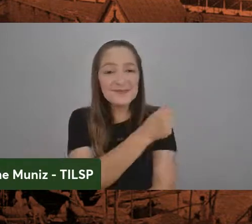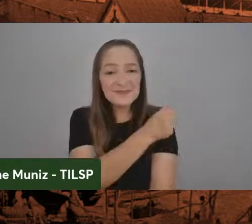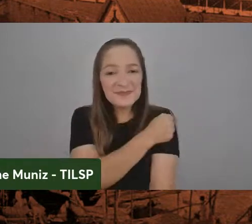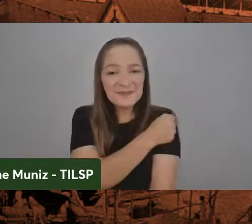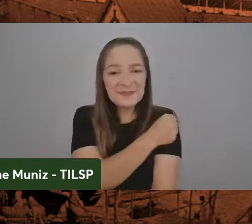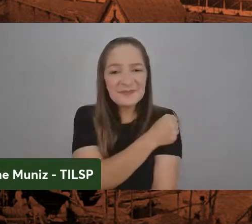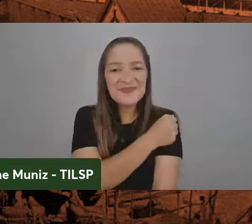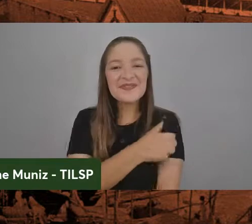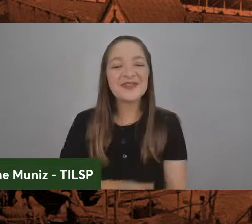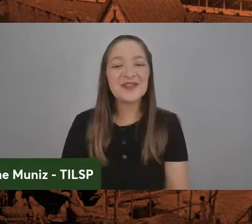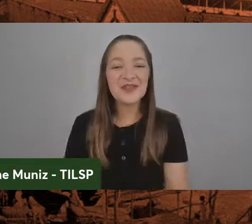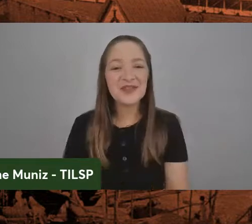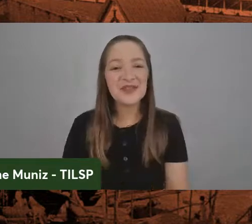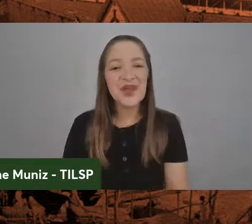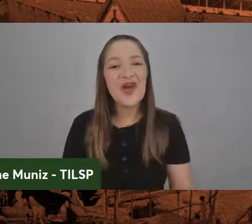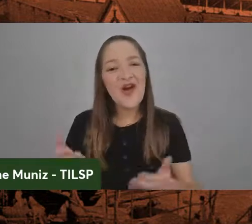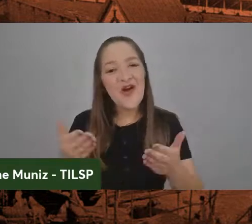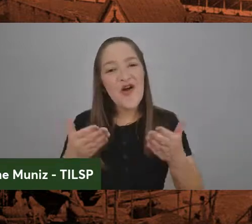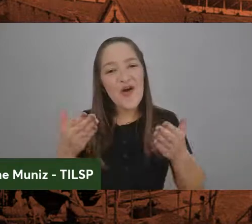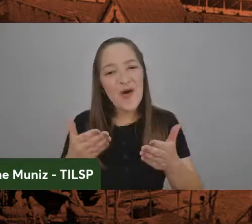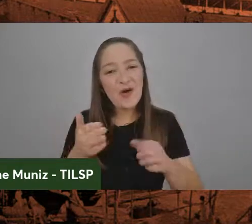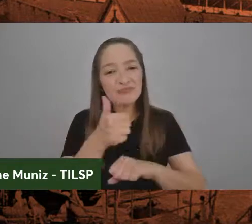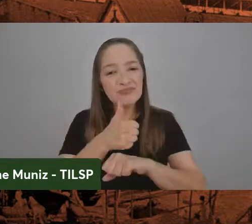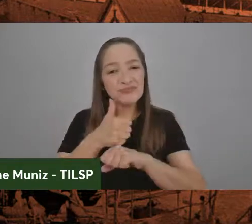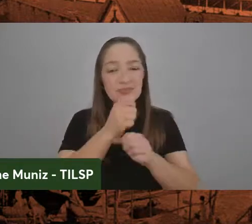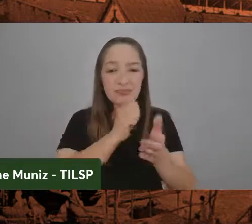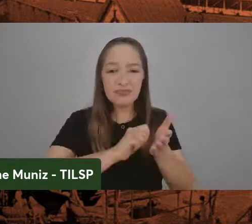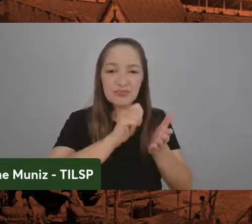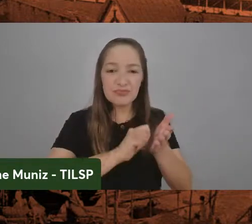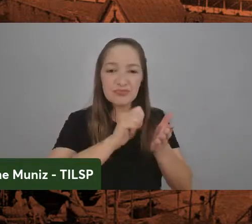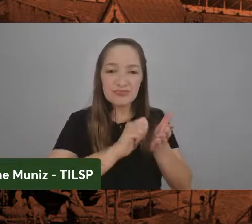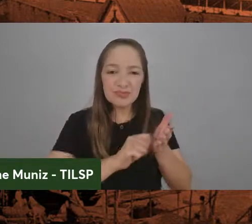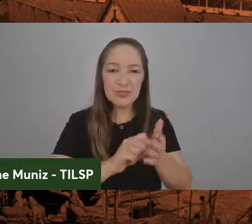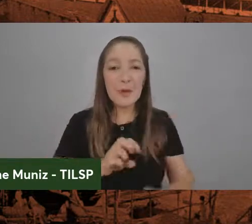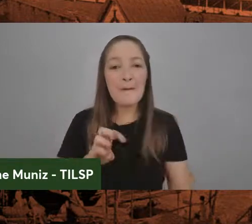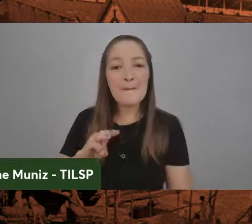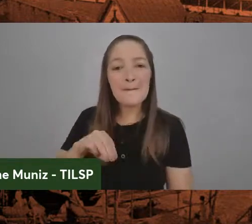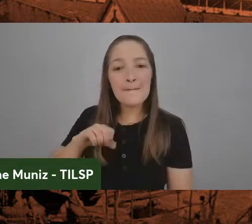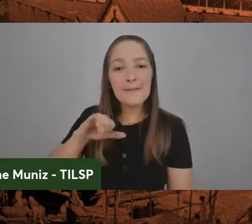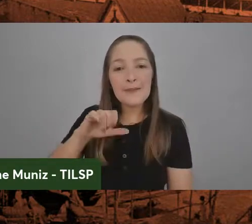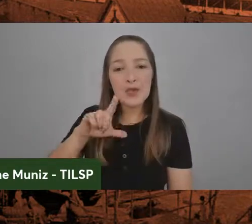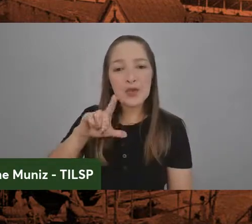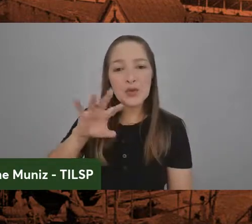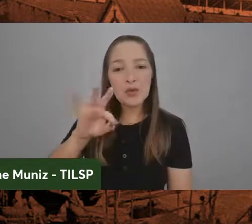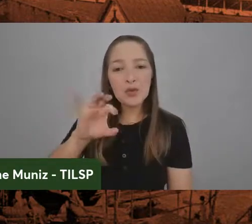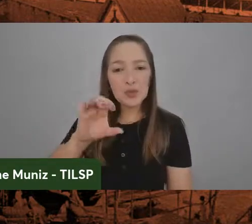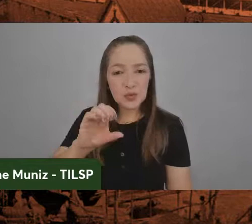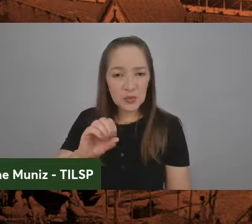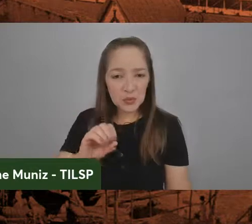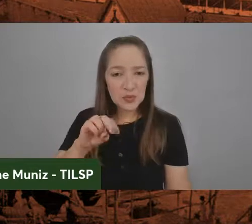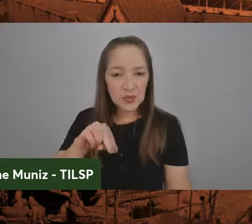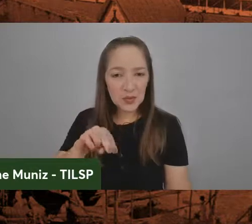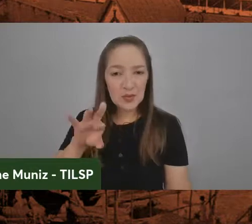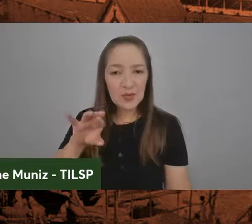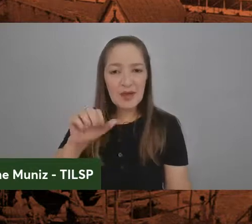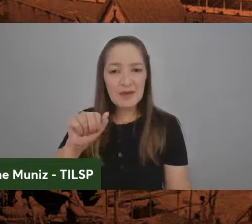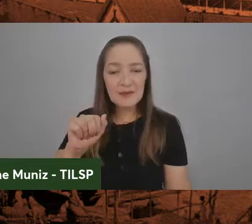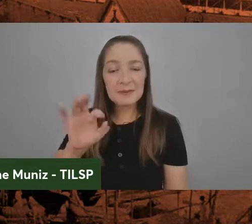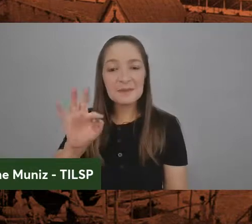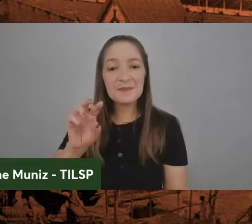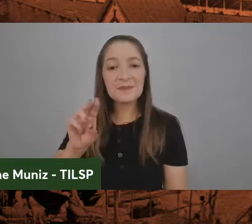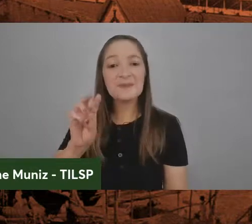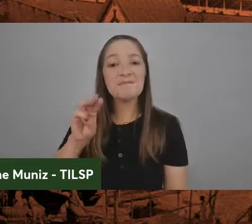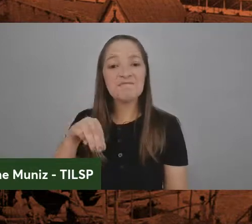hoje é o Milton Ratum, o livro é o Dois Irmãos, e um fator importante, essa live